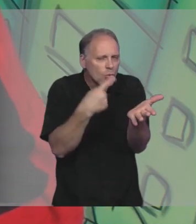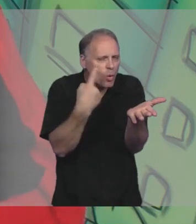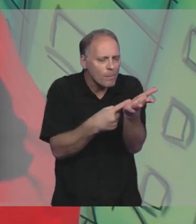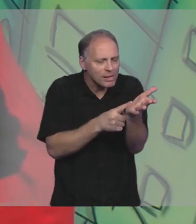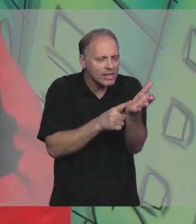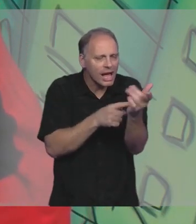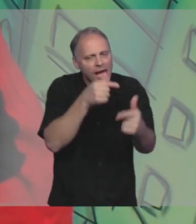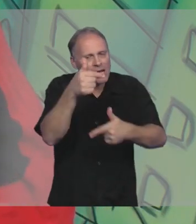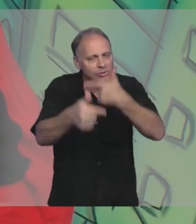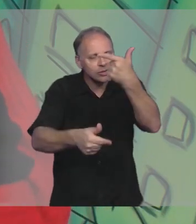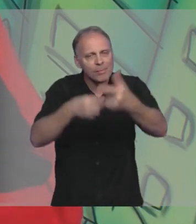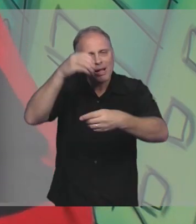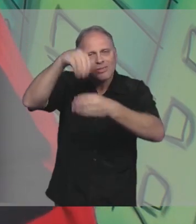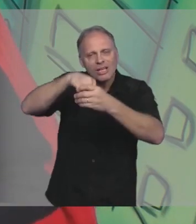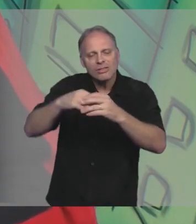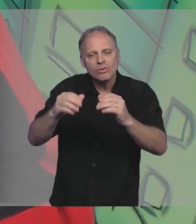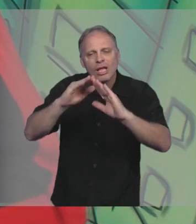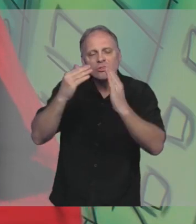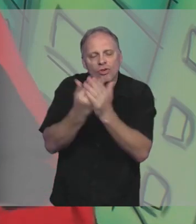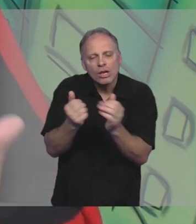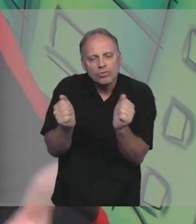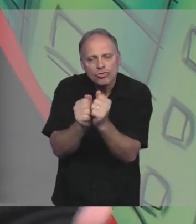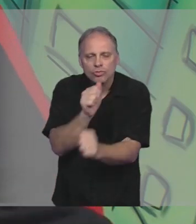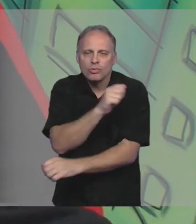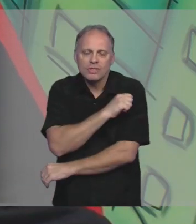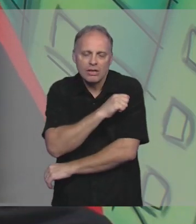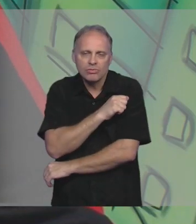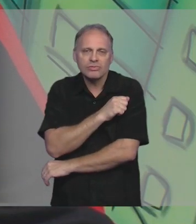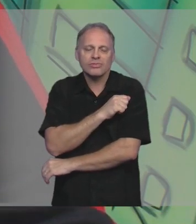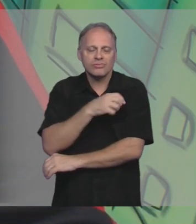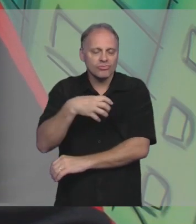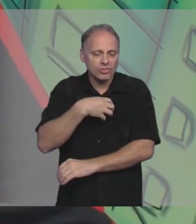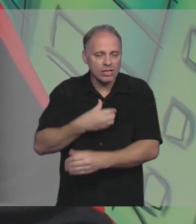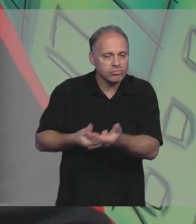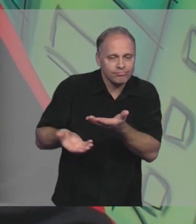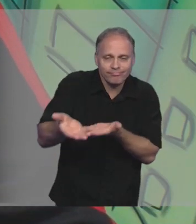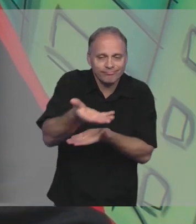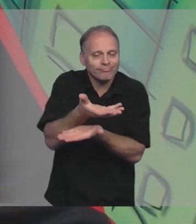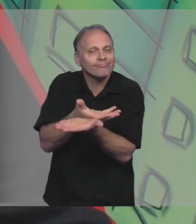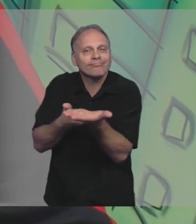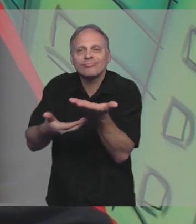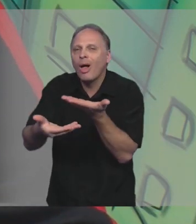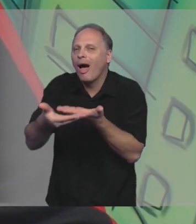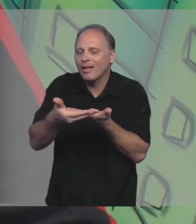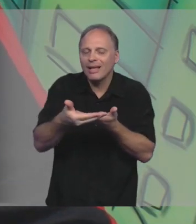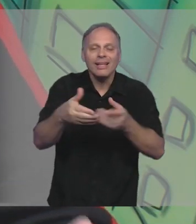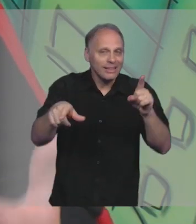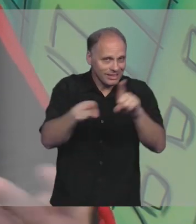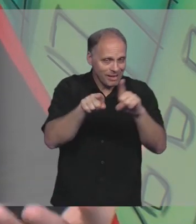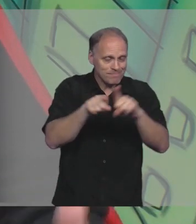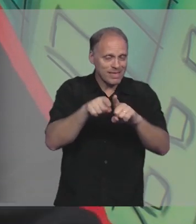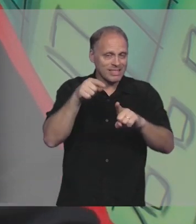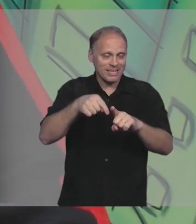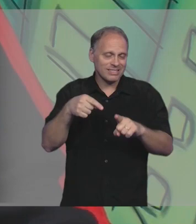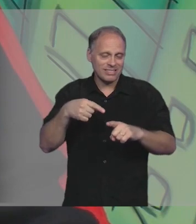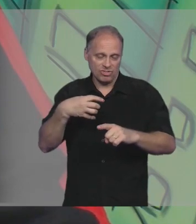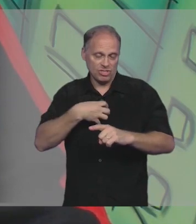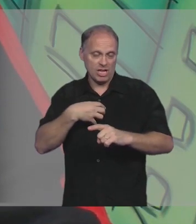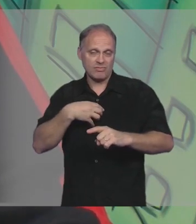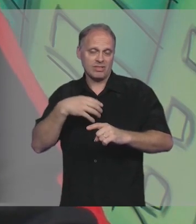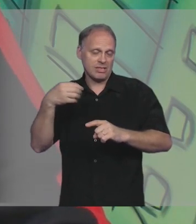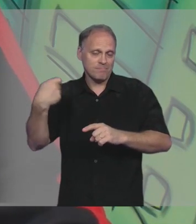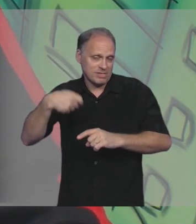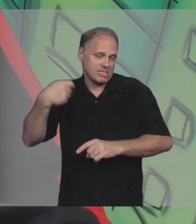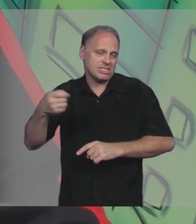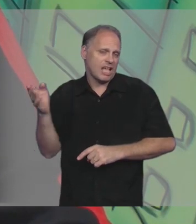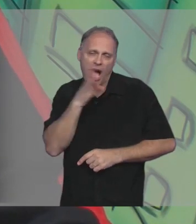curricular de forma agora integrada e interdisciplinar. E isso também, devido a essa pressa, vamos dizer assim, não